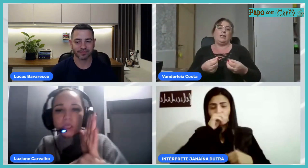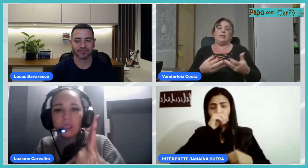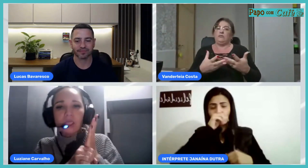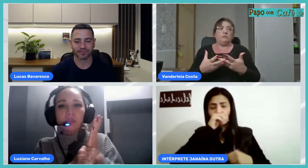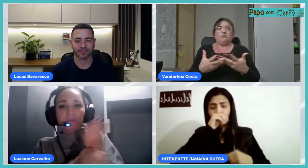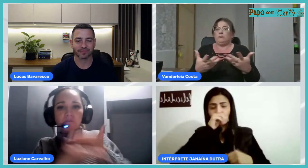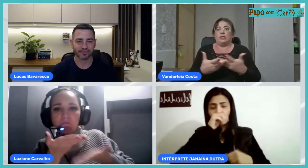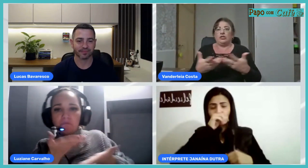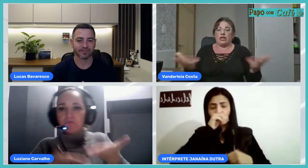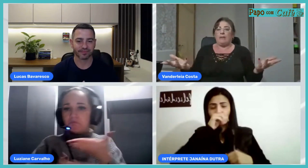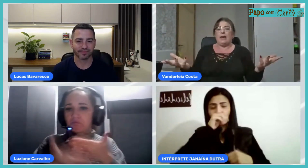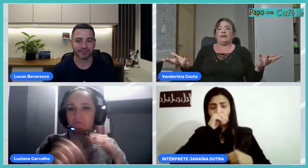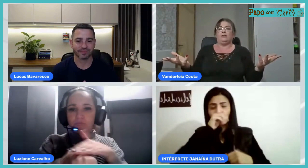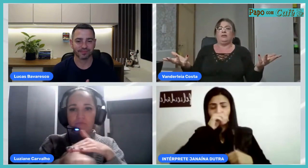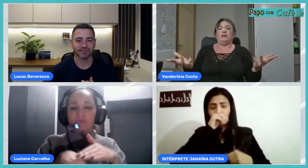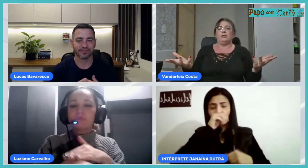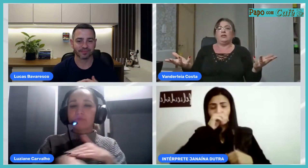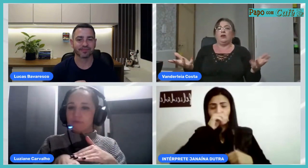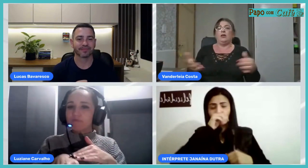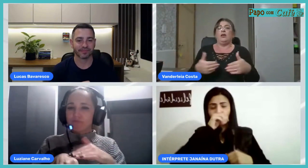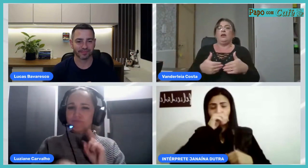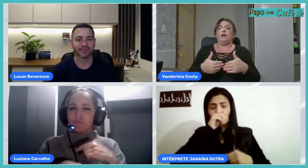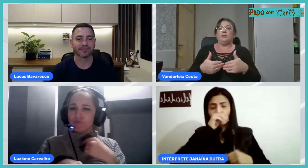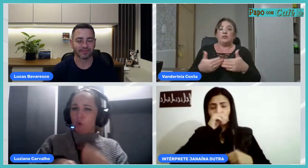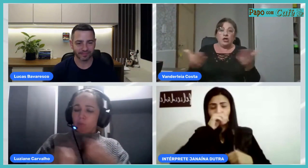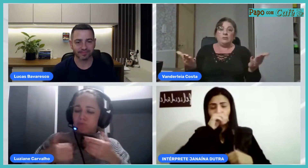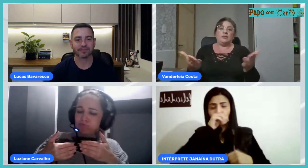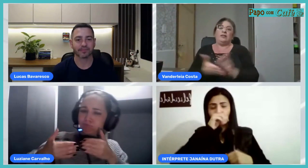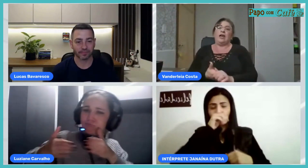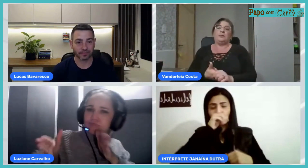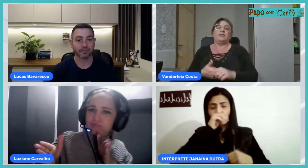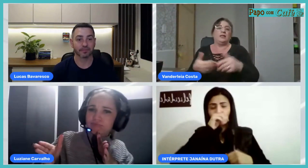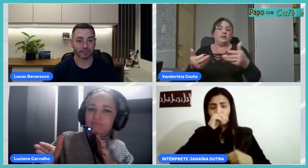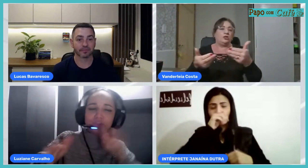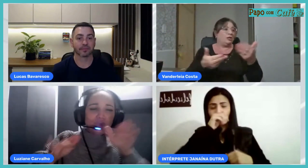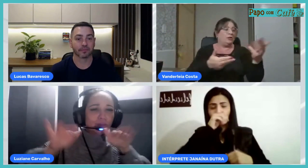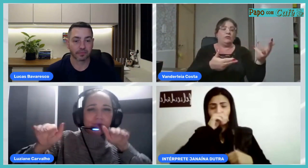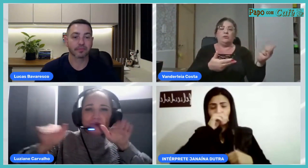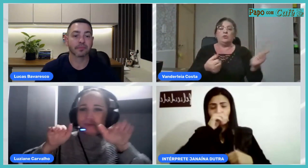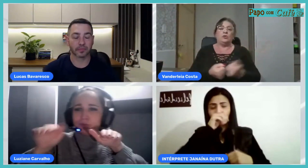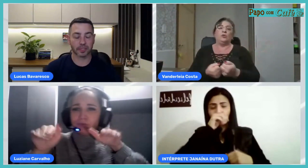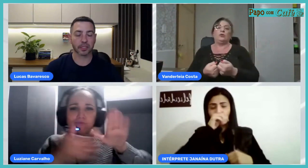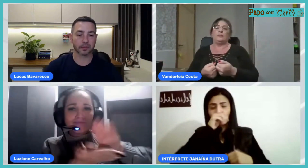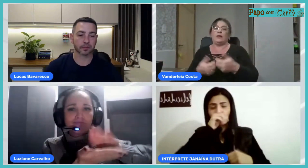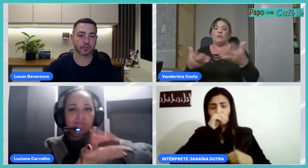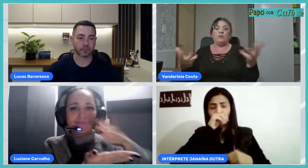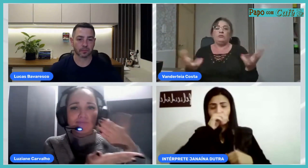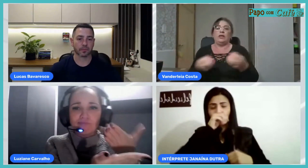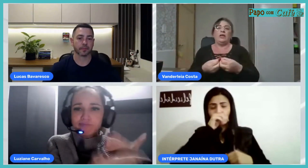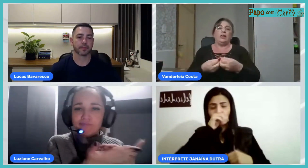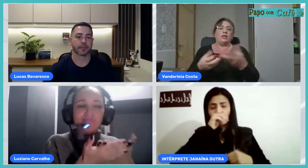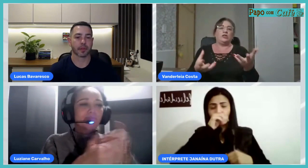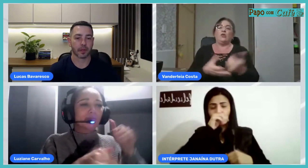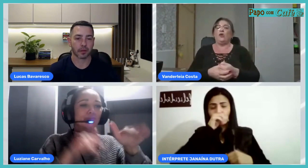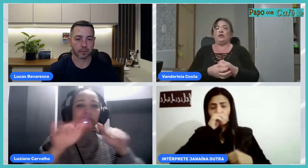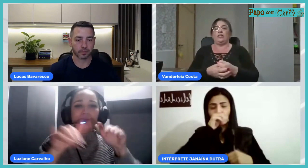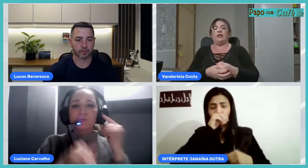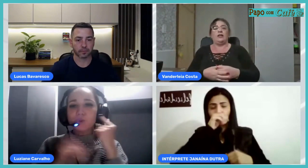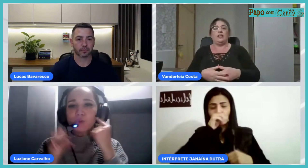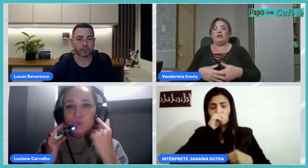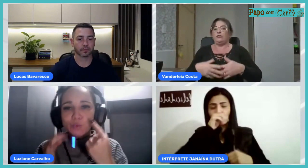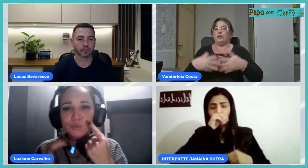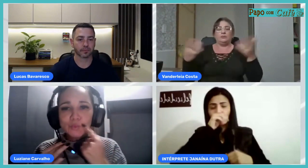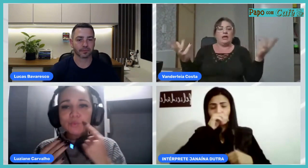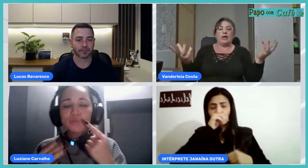conversar, a gente está aberto. Então, assim, chame os intérpretes, chamem os surdos, perguntem,